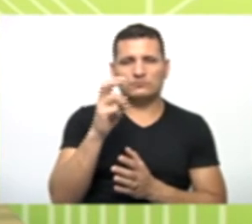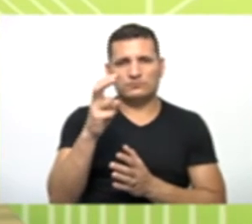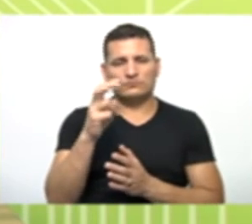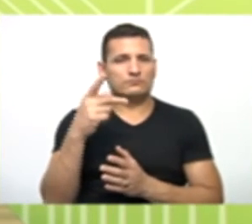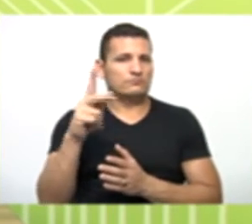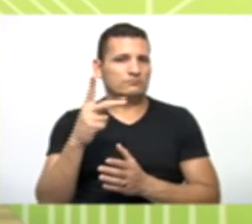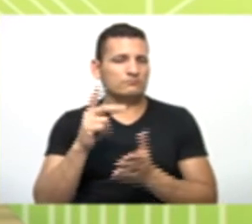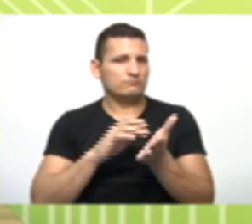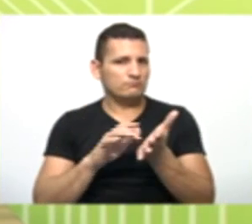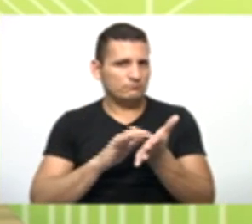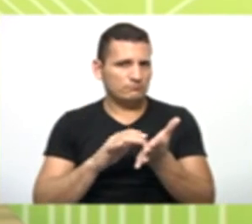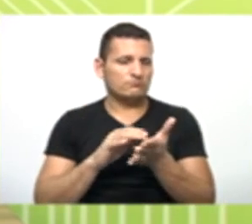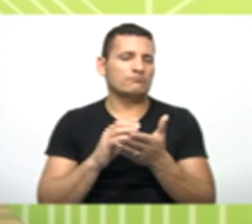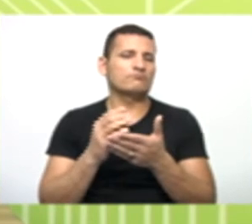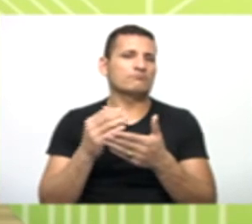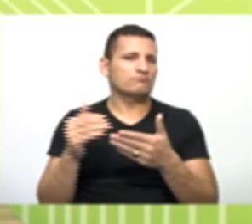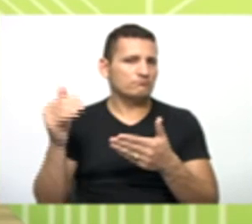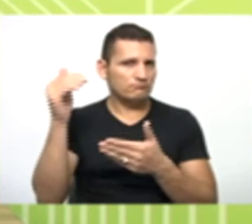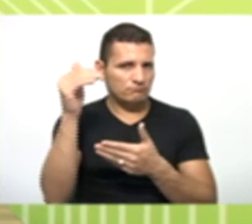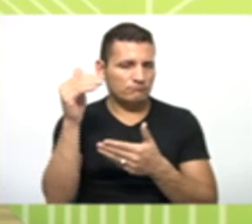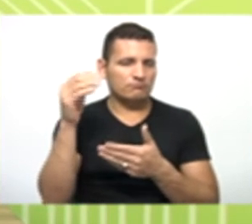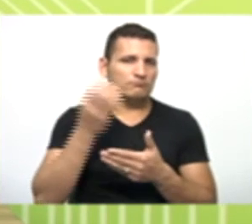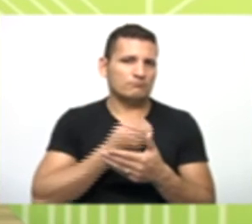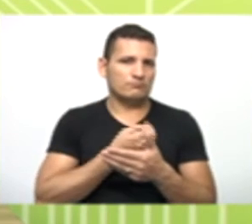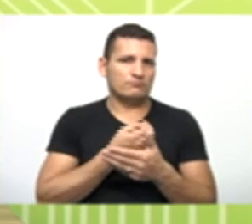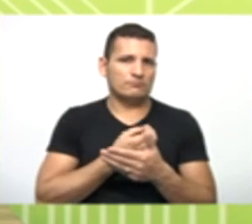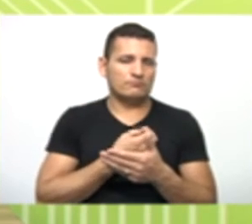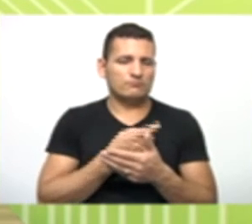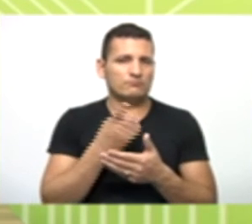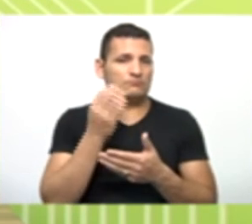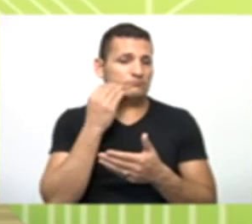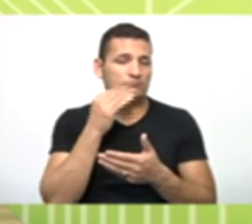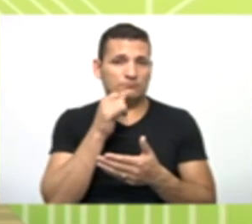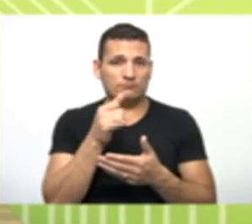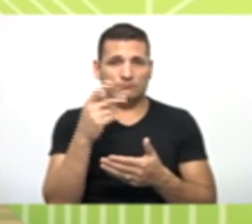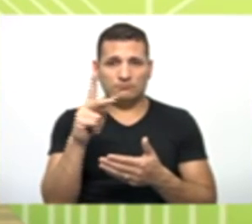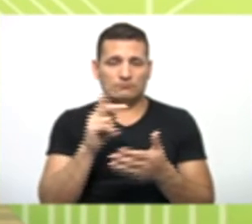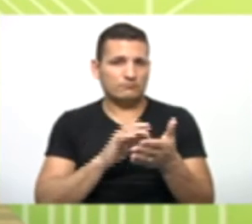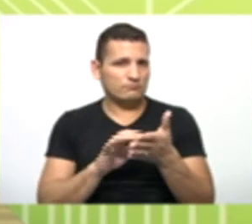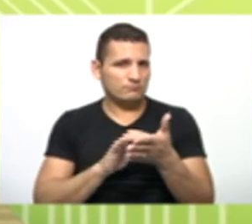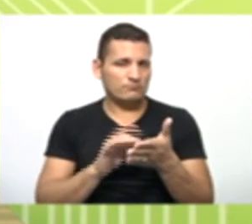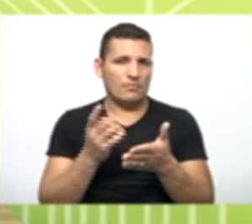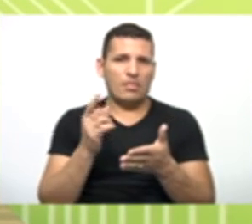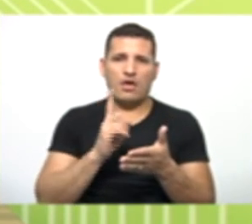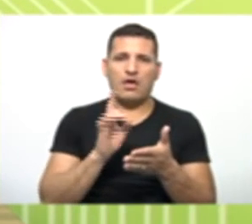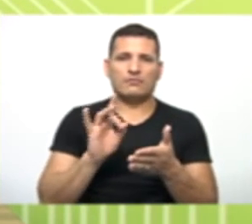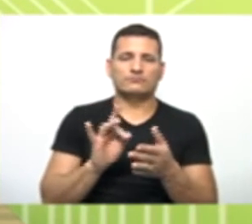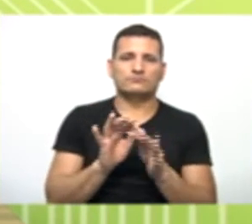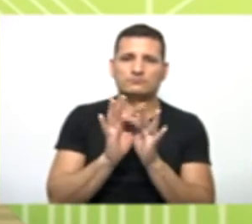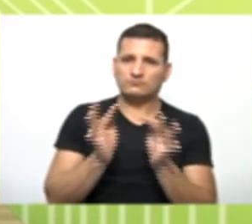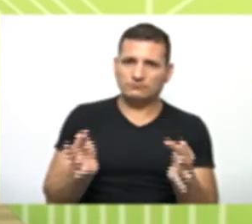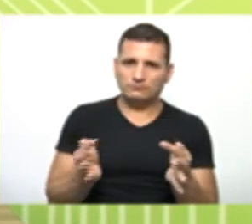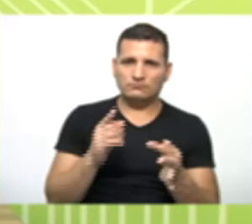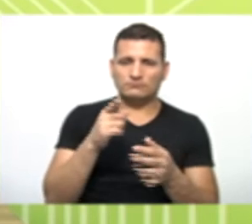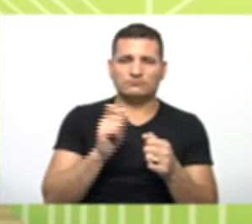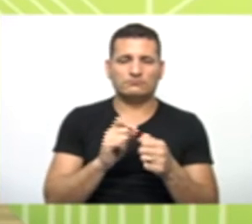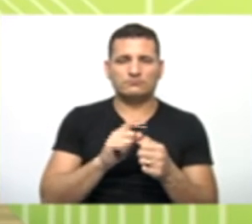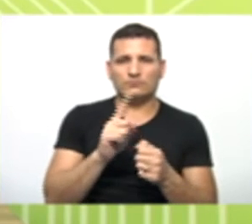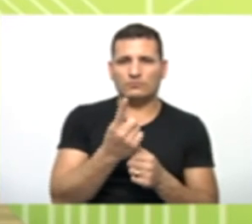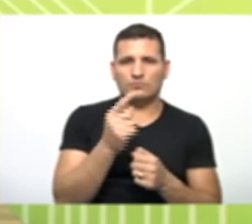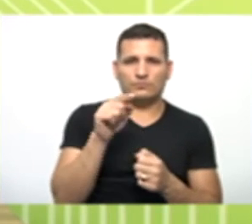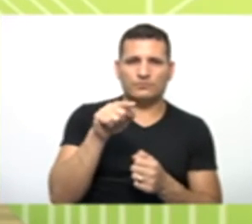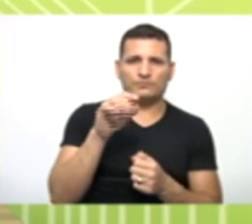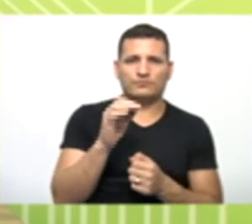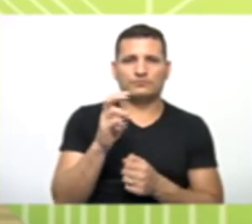calculadora eleva, e aí você verifica como é que a sua calculadora eleva. Se ela não é, se for uma calculadora simples, você faz